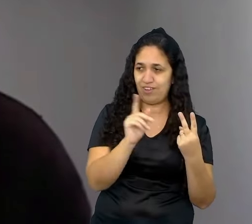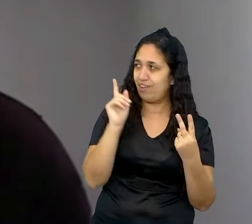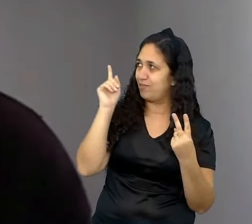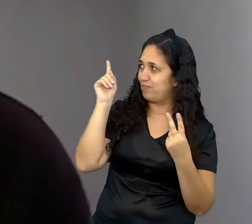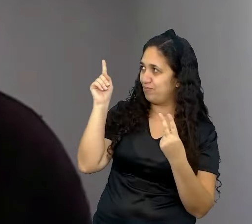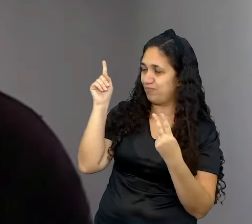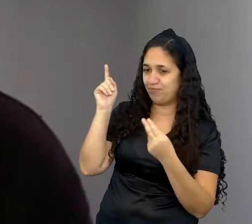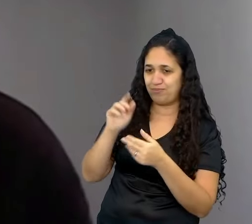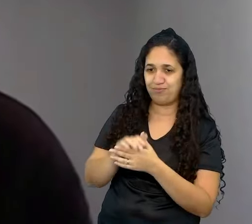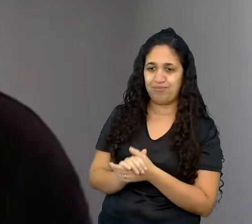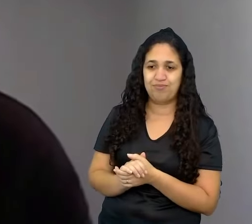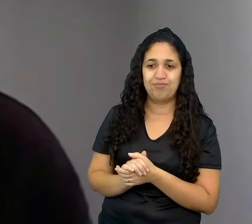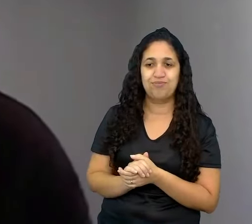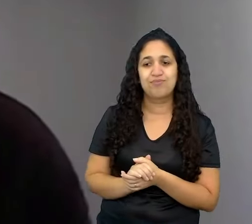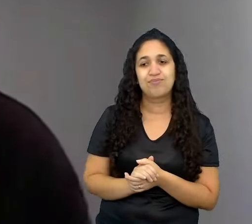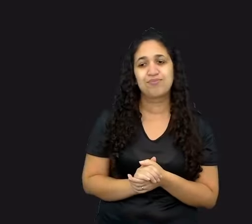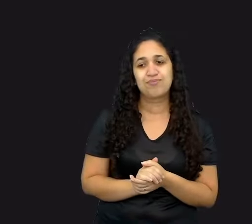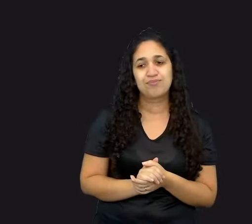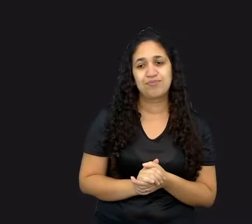com vocês.